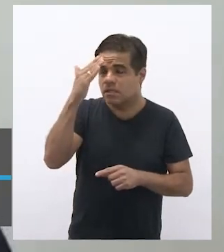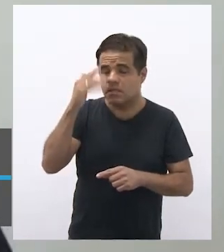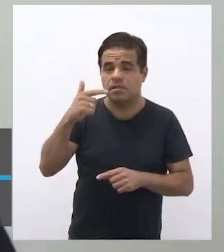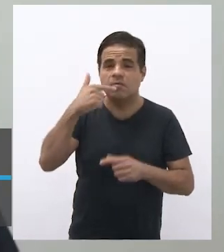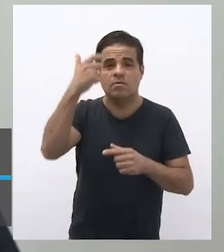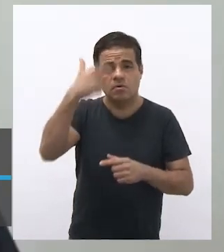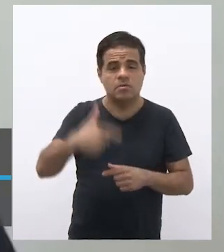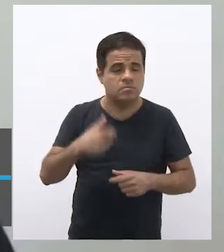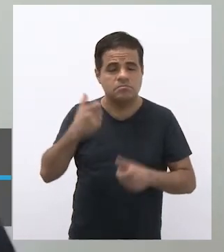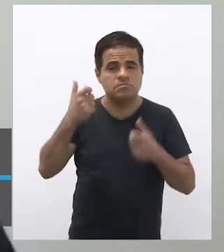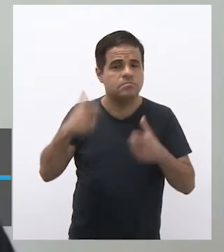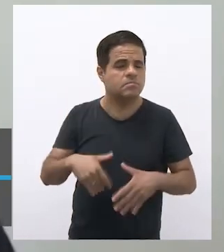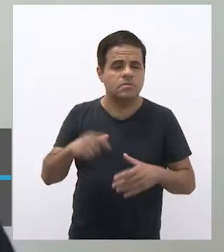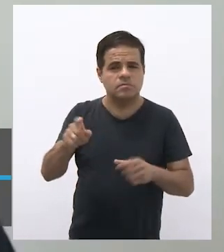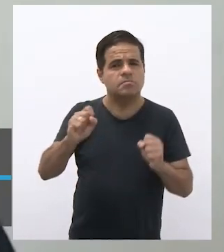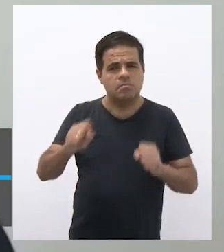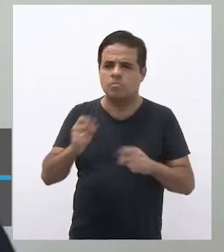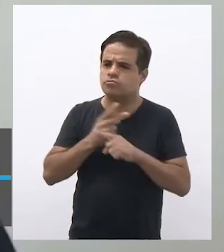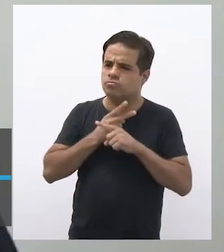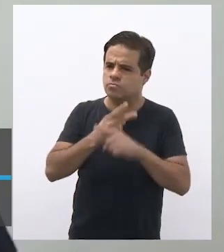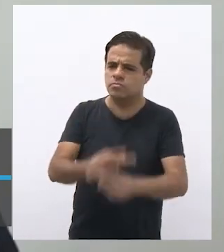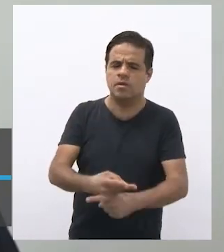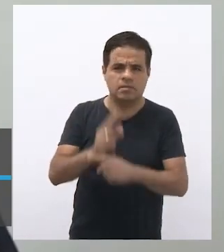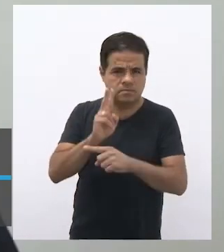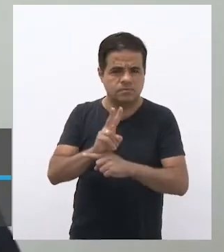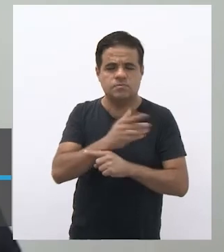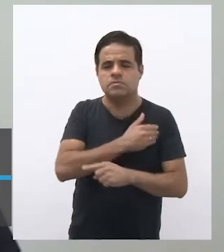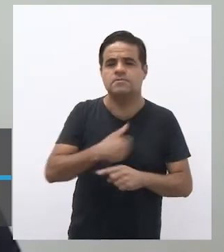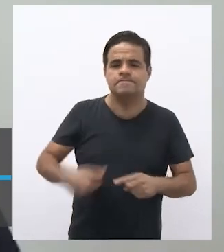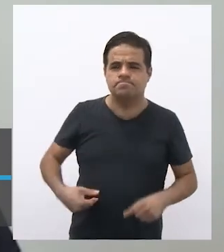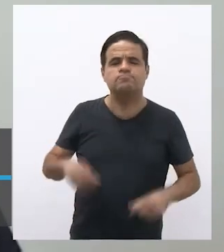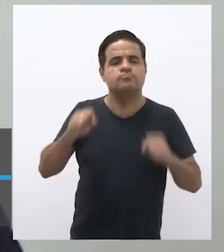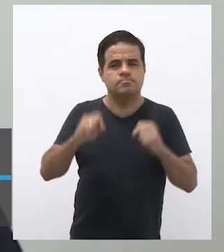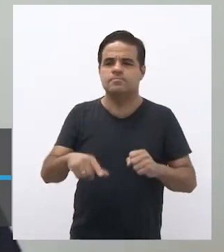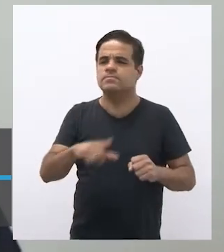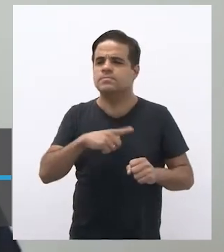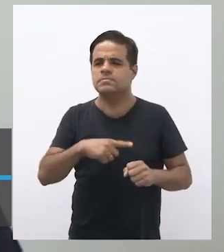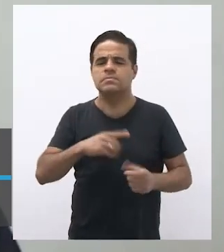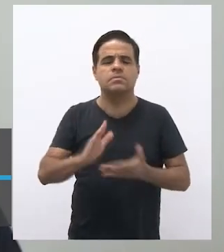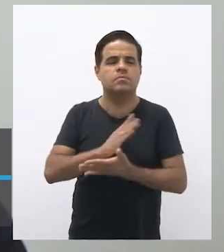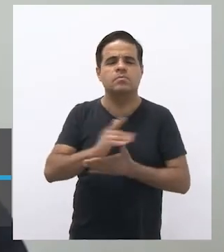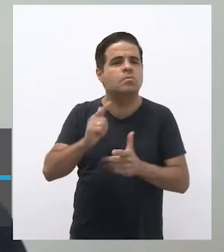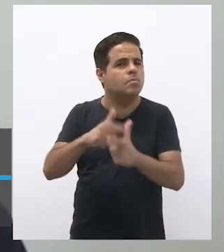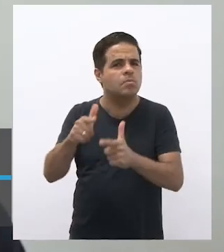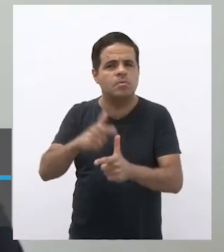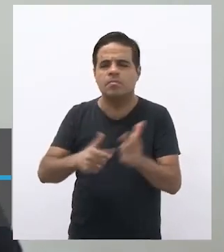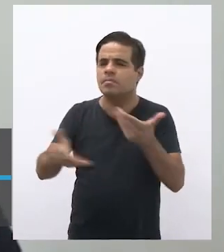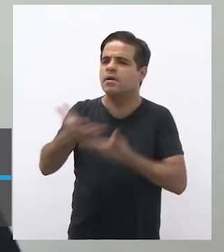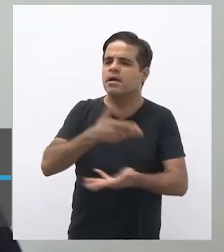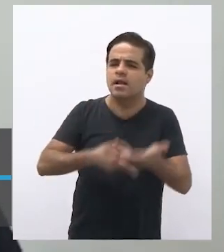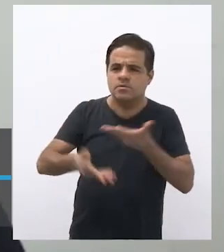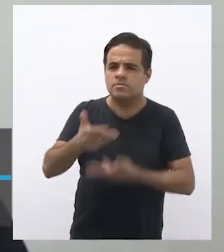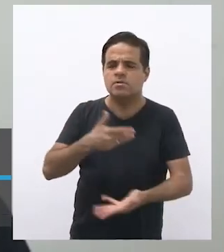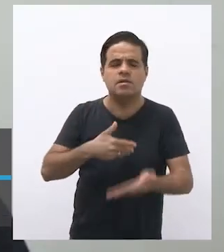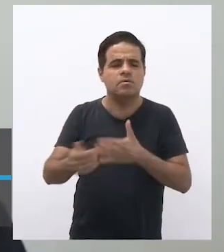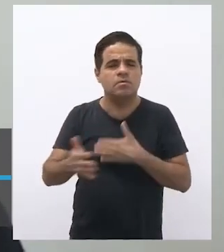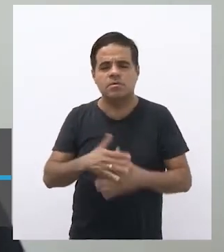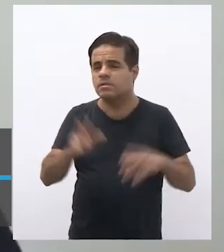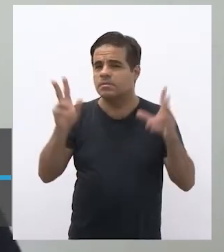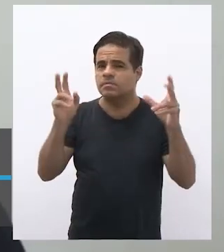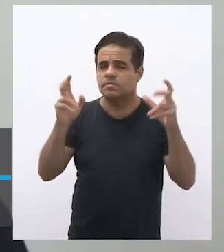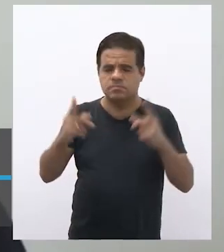e quando se pode procurar, né, a Defensoria Pública quando existir algum problema relacionado a qualquer espécie de